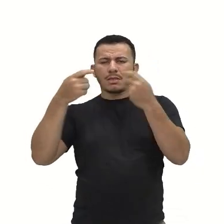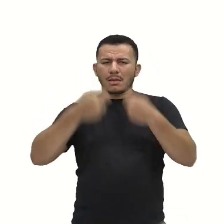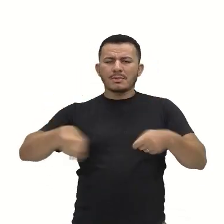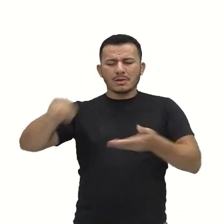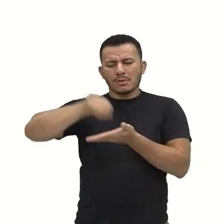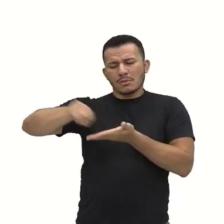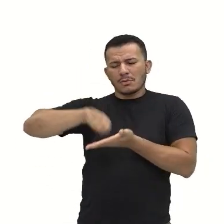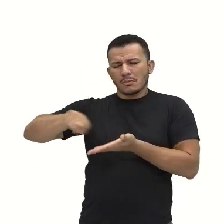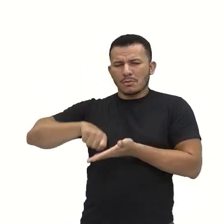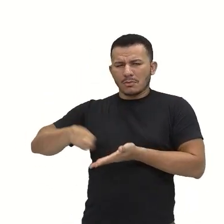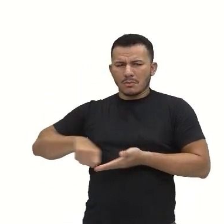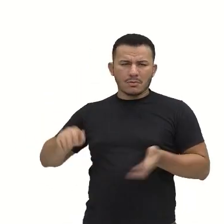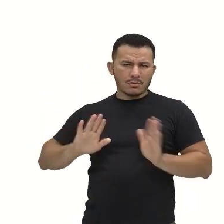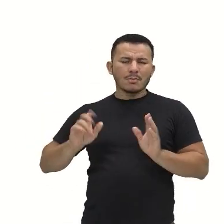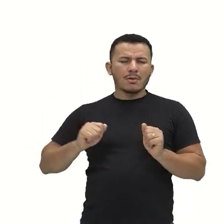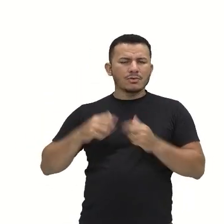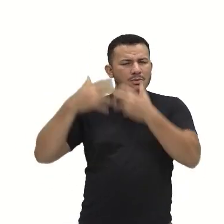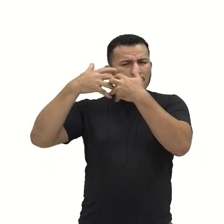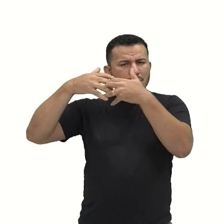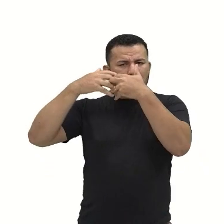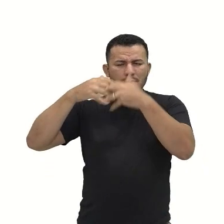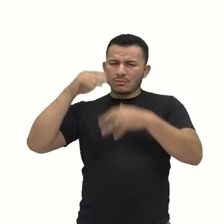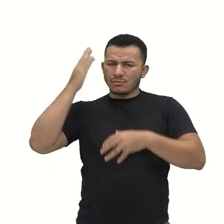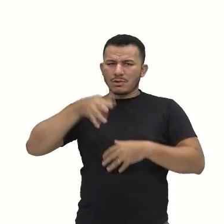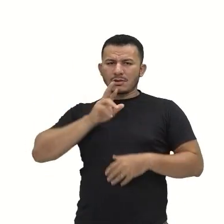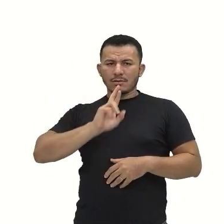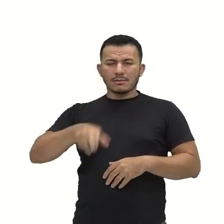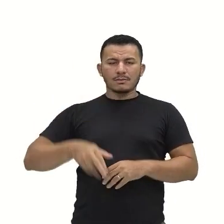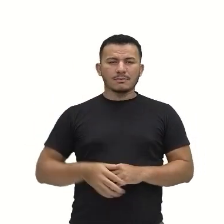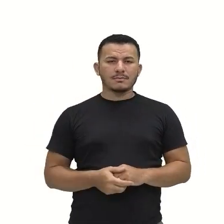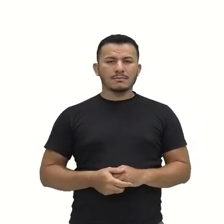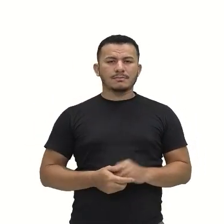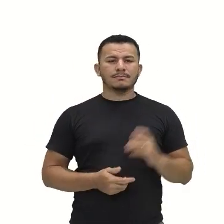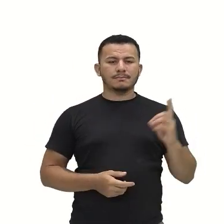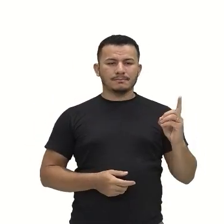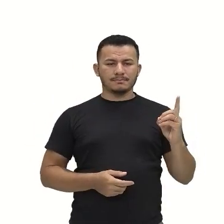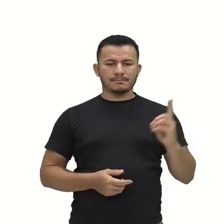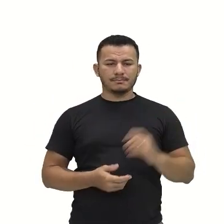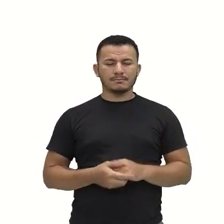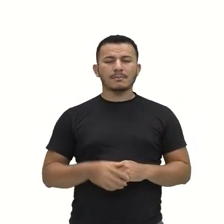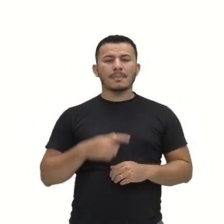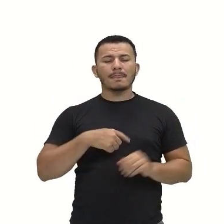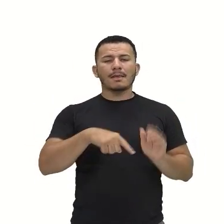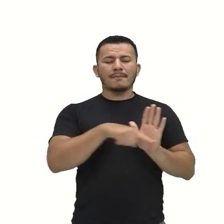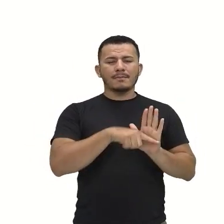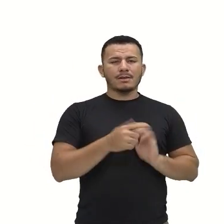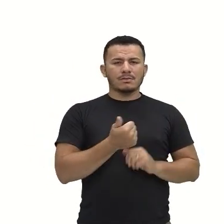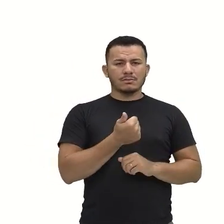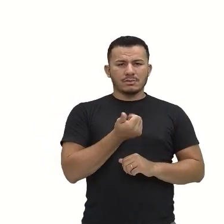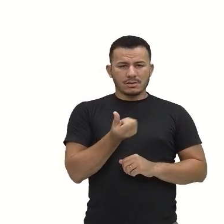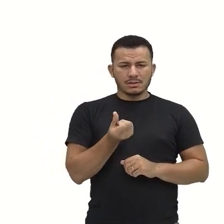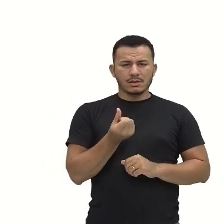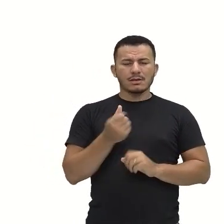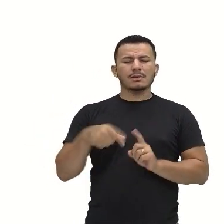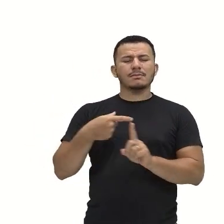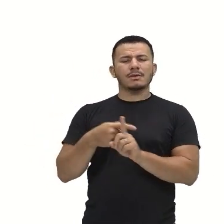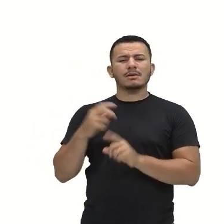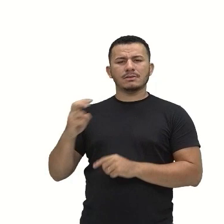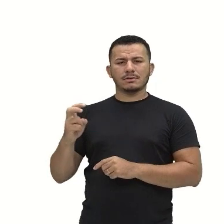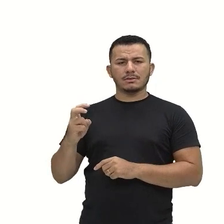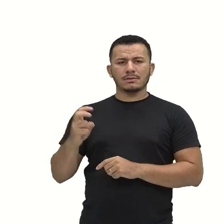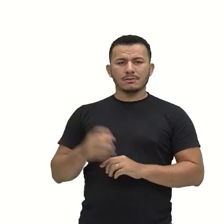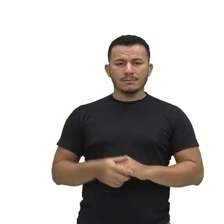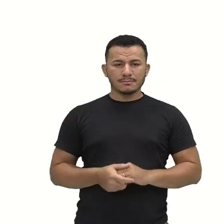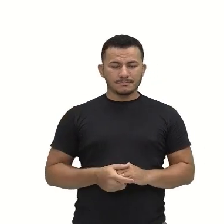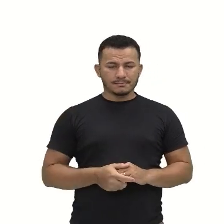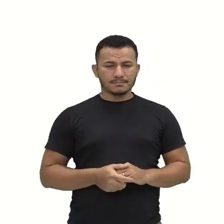como eu estava escrevendo. Vamos ao D. Ó. Eu tenho menos 16 com mais 5.